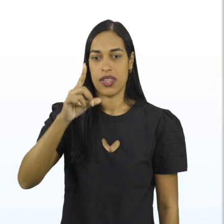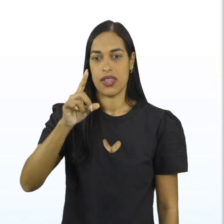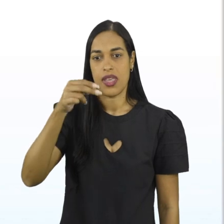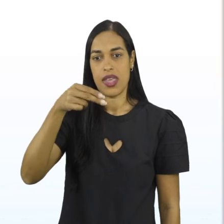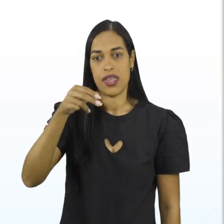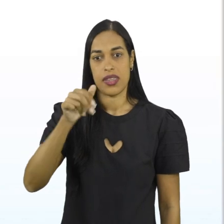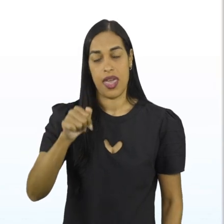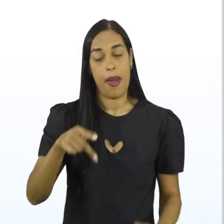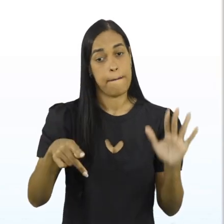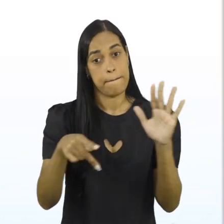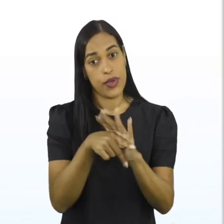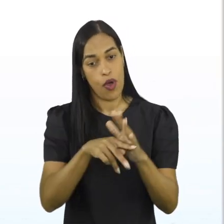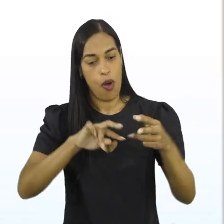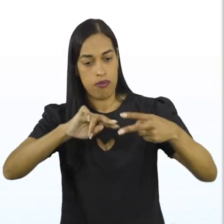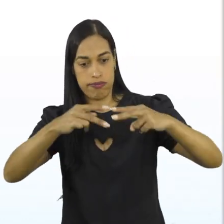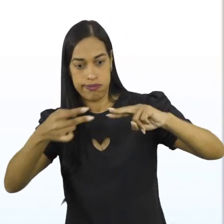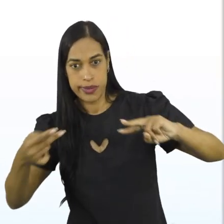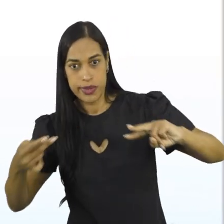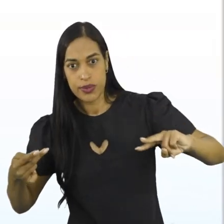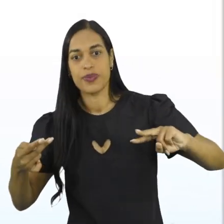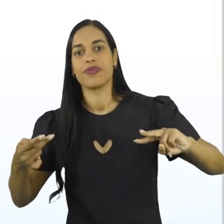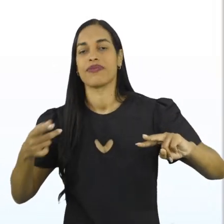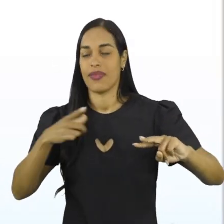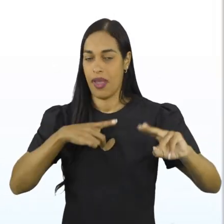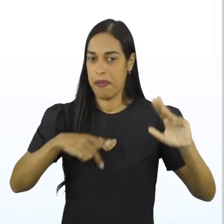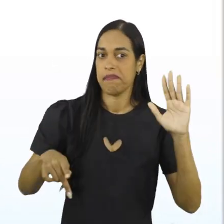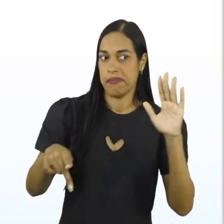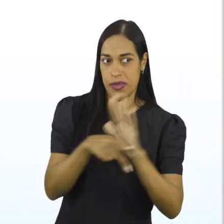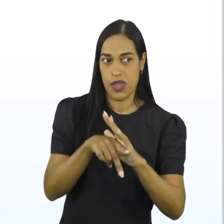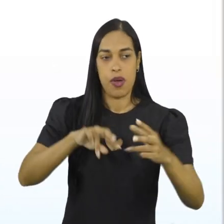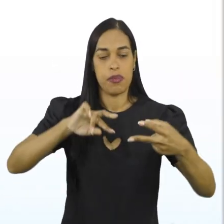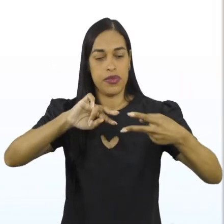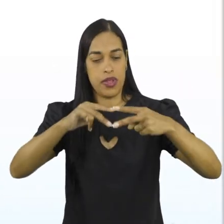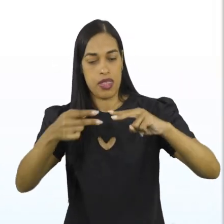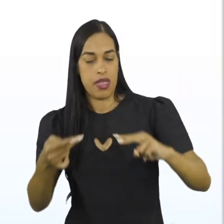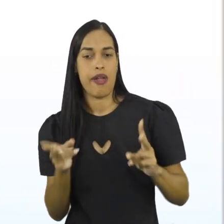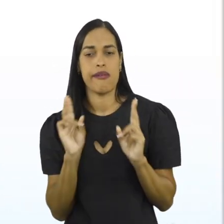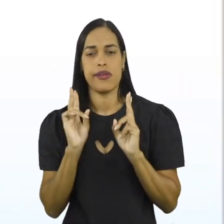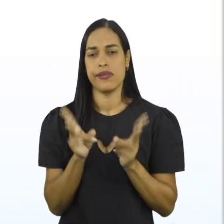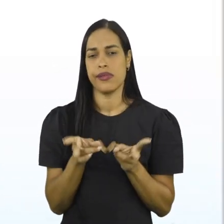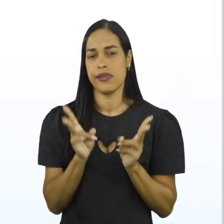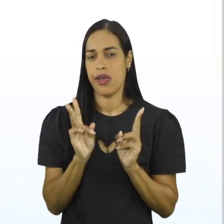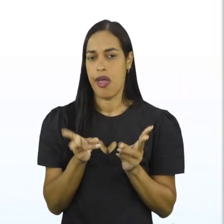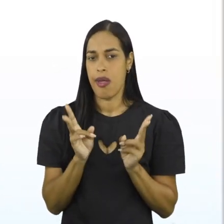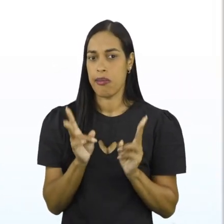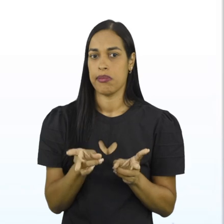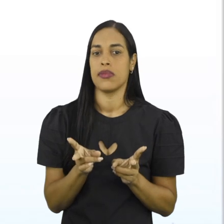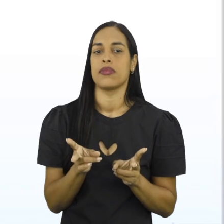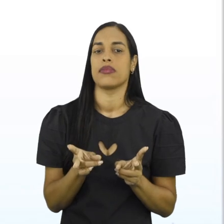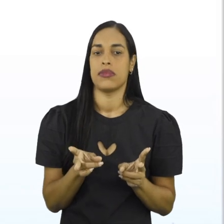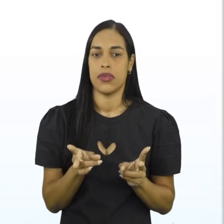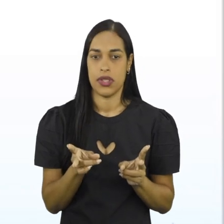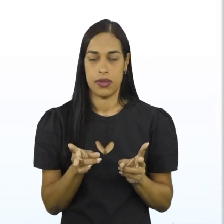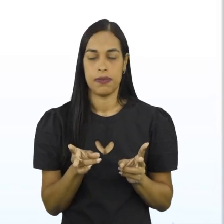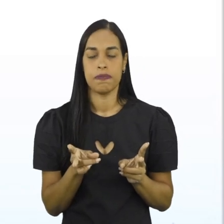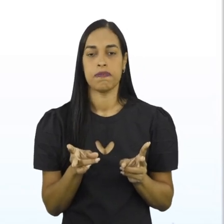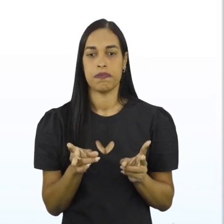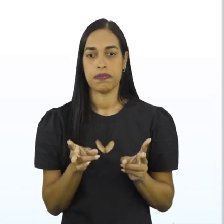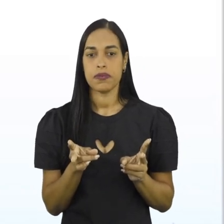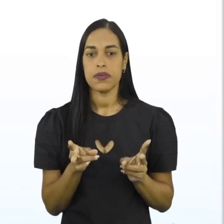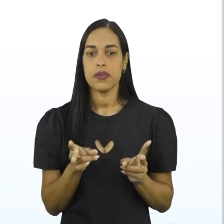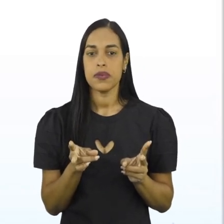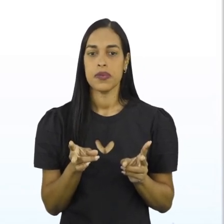tá? E por favor não esqueçam que a mitocôndria, ela sempre vai ser em questões de genética